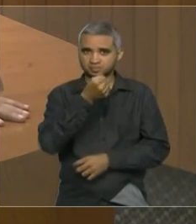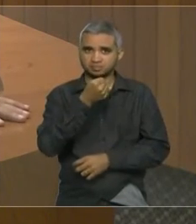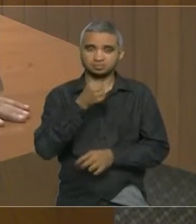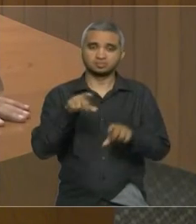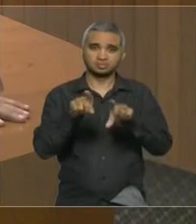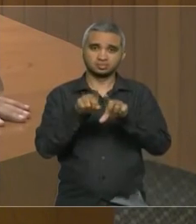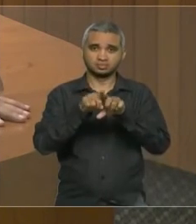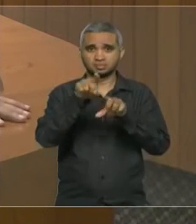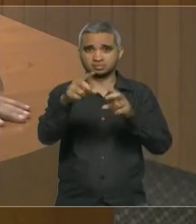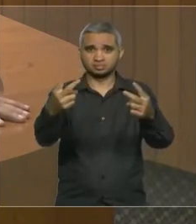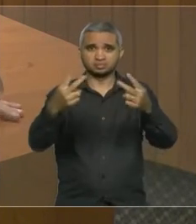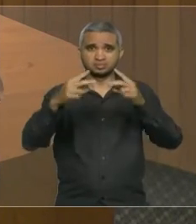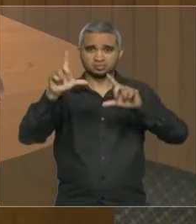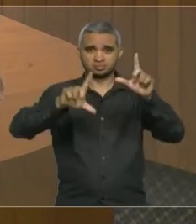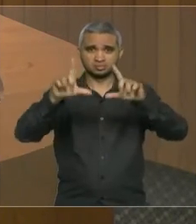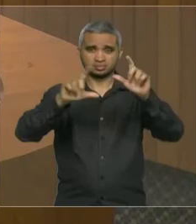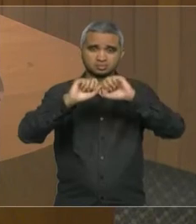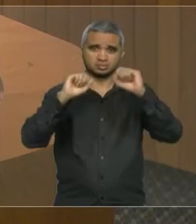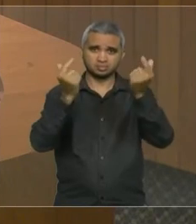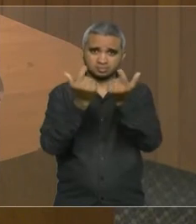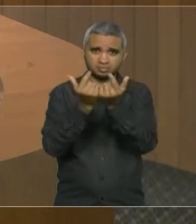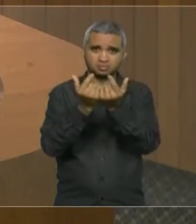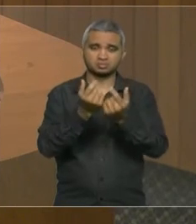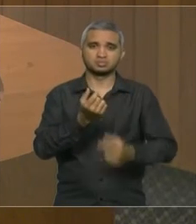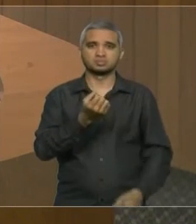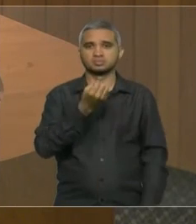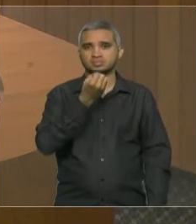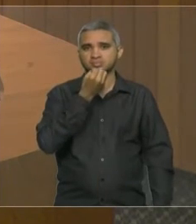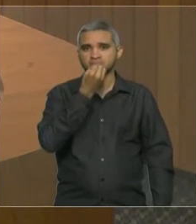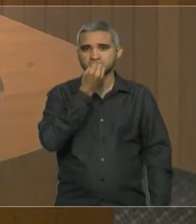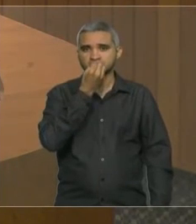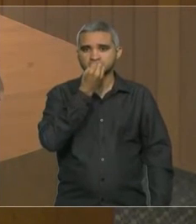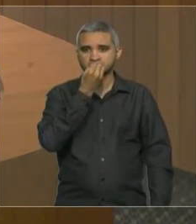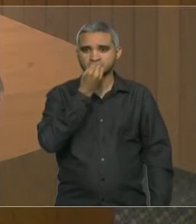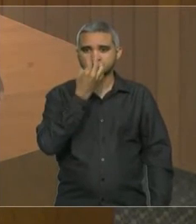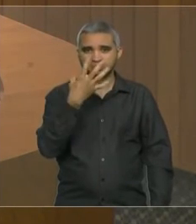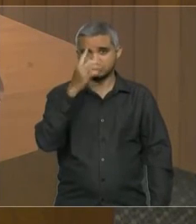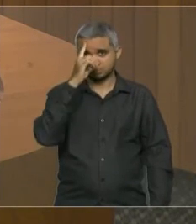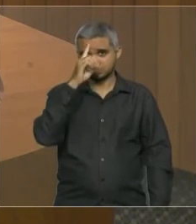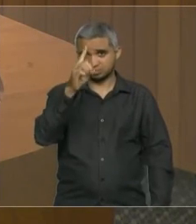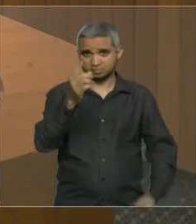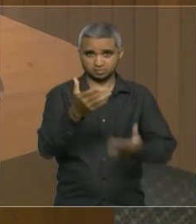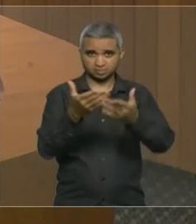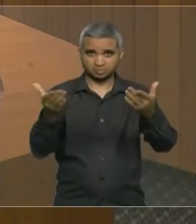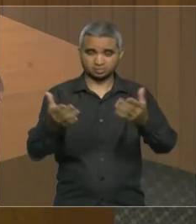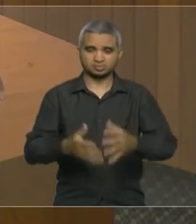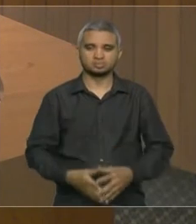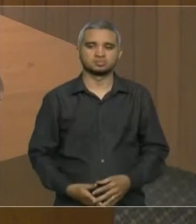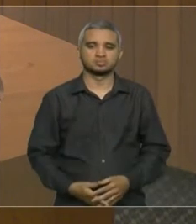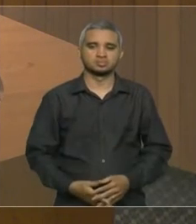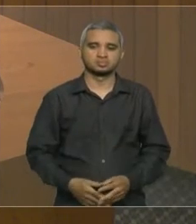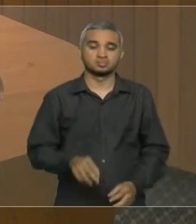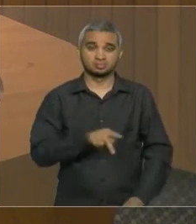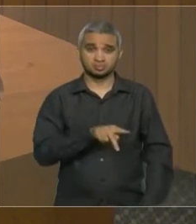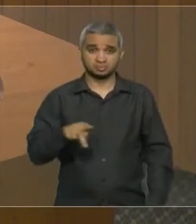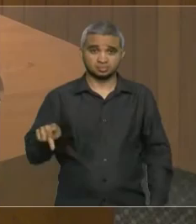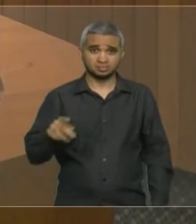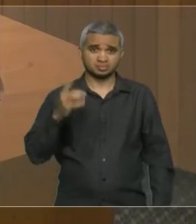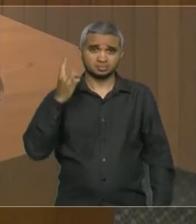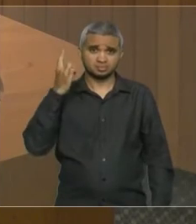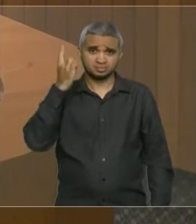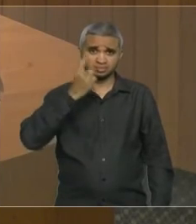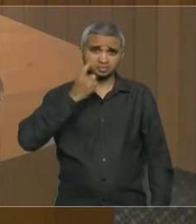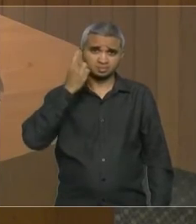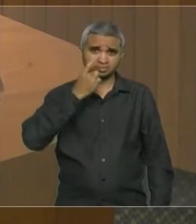Palmeira TV Assembleia, nosso mais cordial bom dia. Presidente, deputado César Pires, presidindo essa